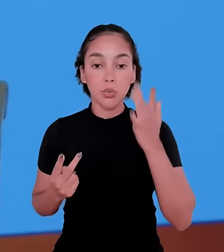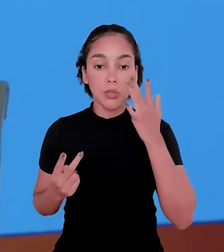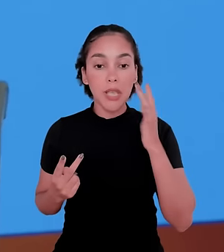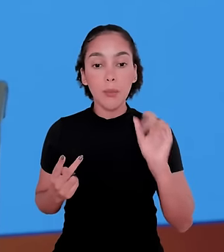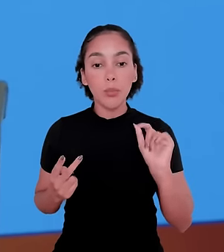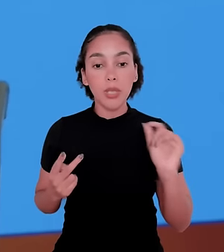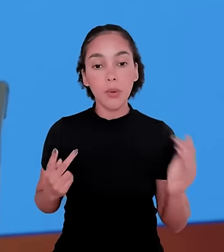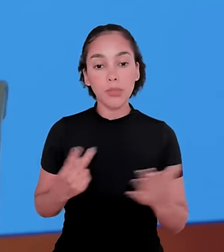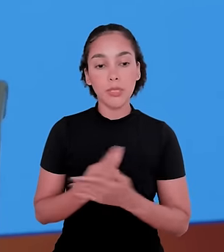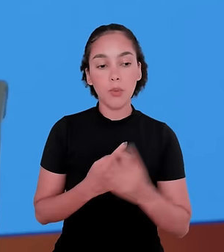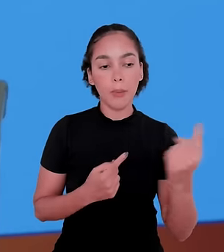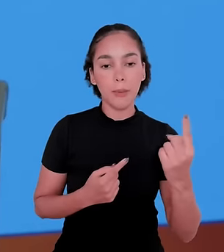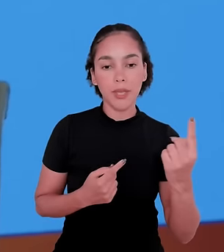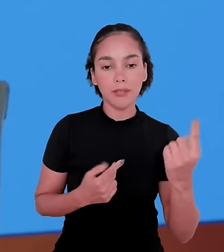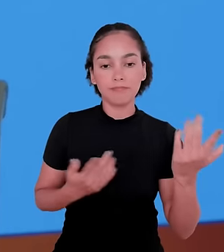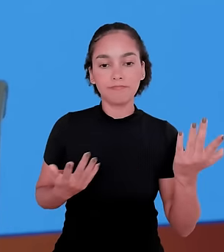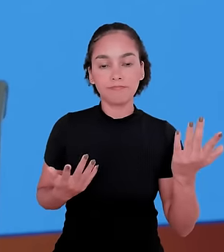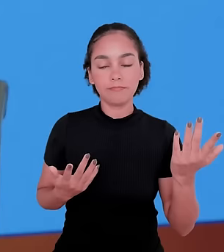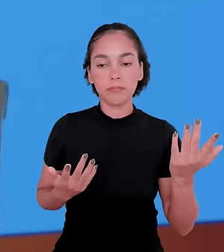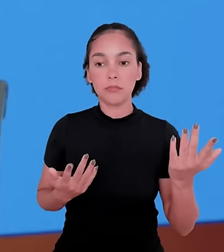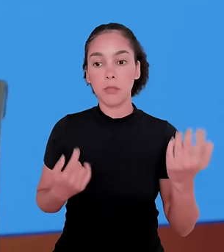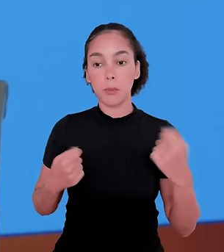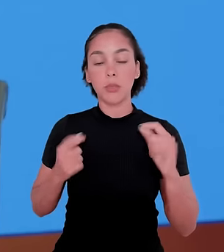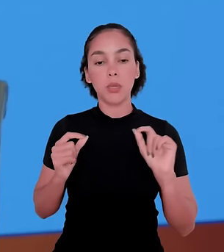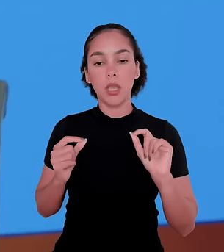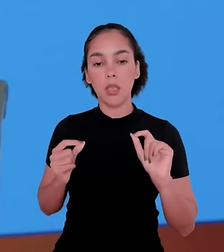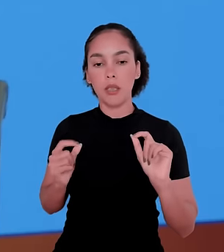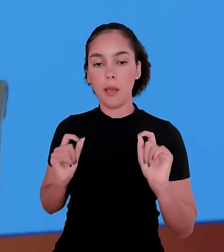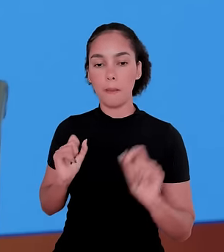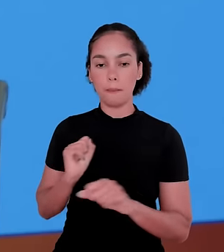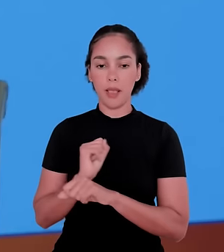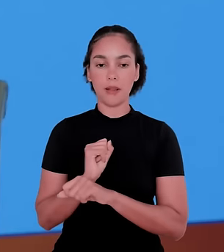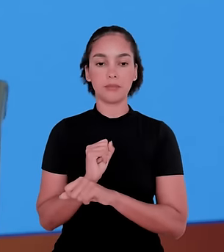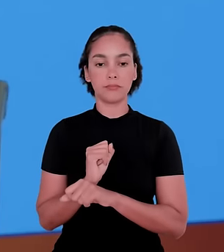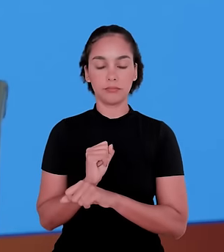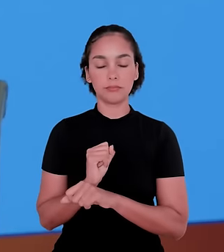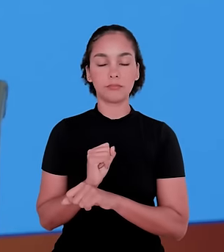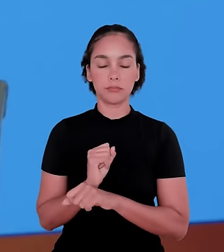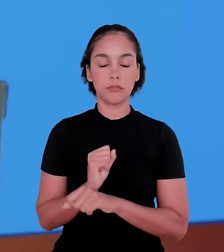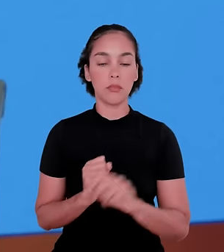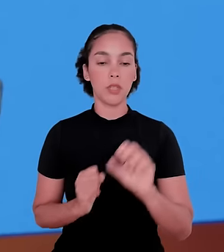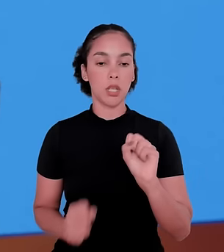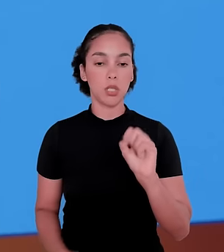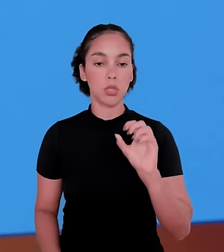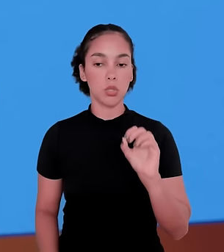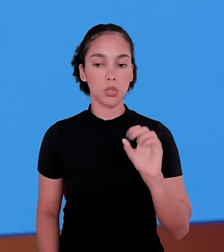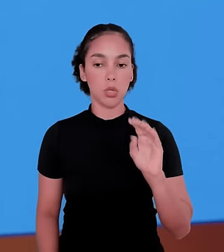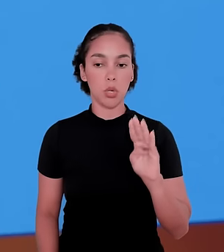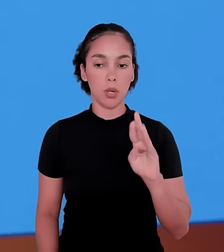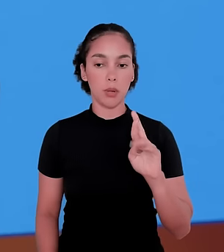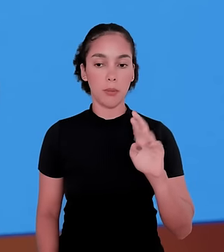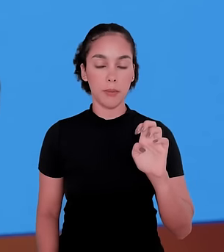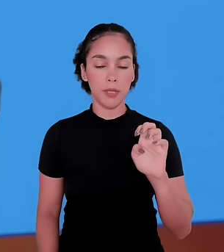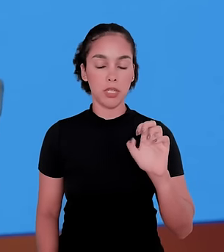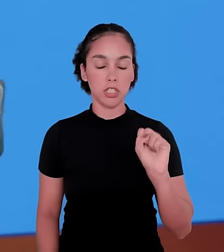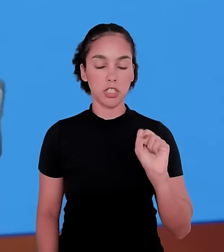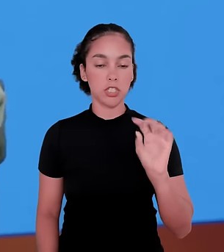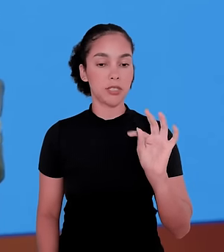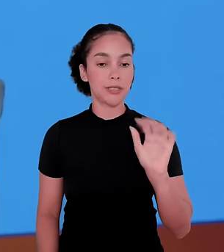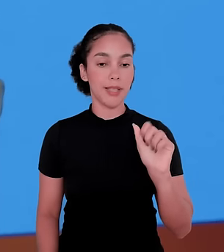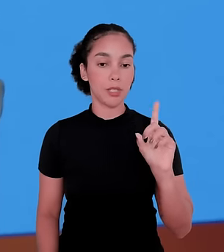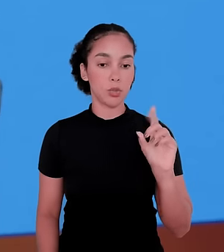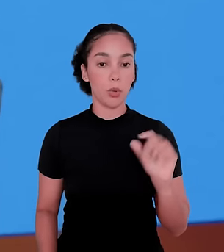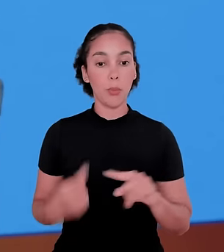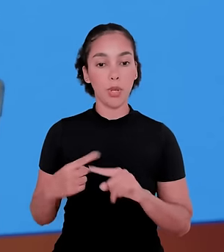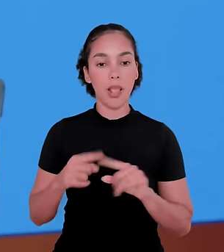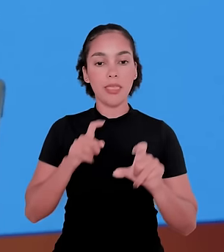bota o que a gente chama de sobrestado botem parada o exame tá esse não tem um prazo fixo porque depende da primeira ser